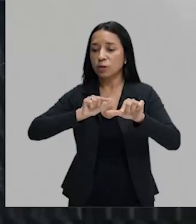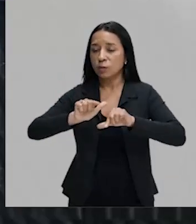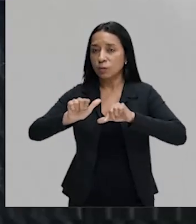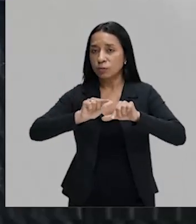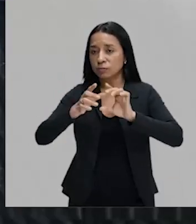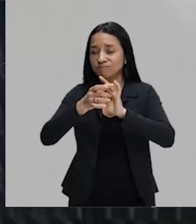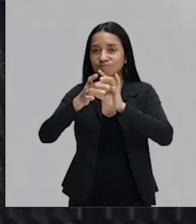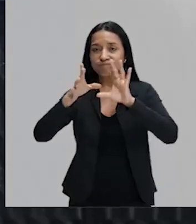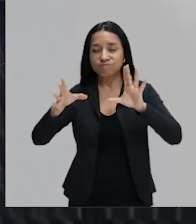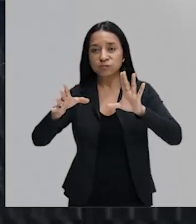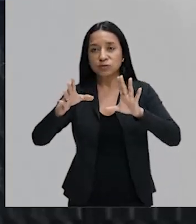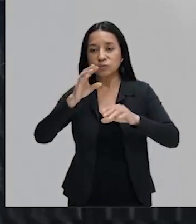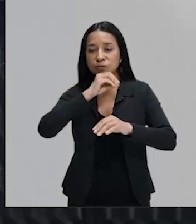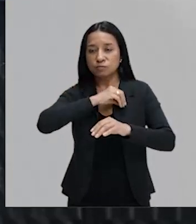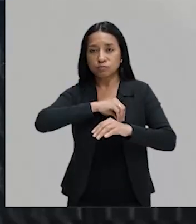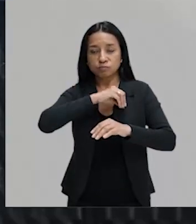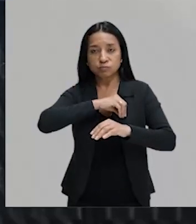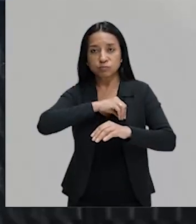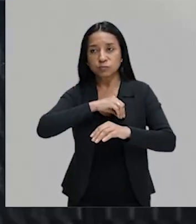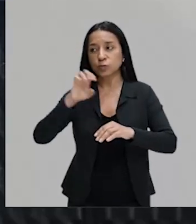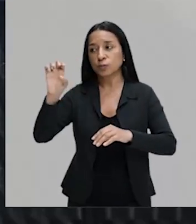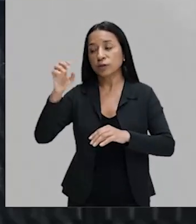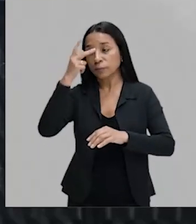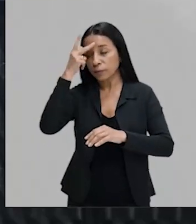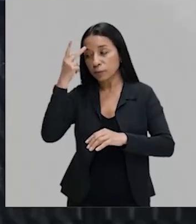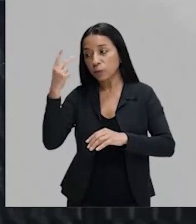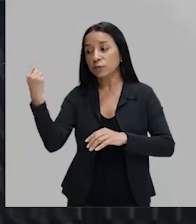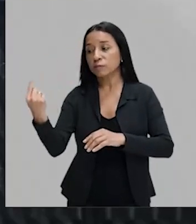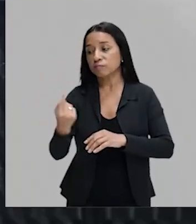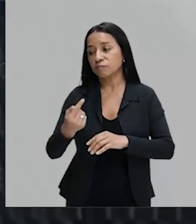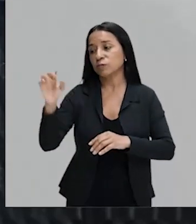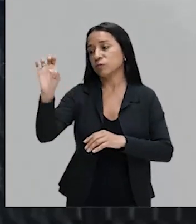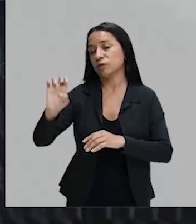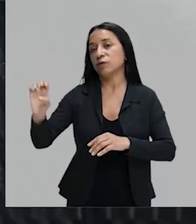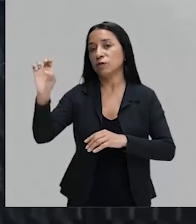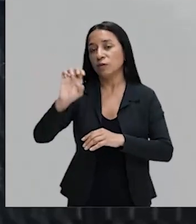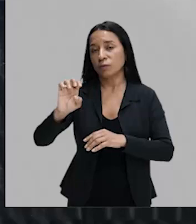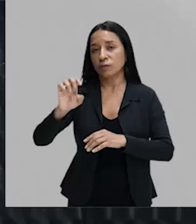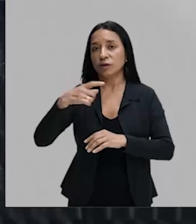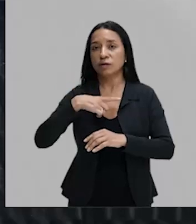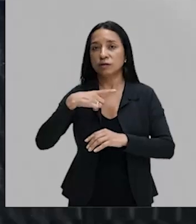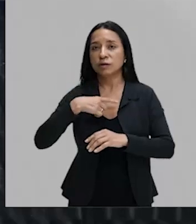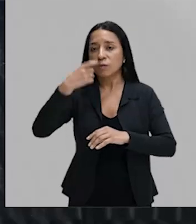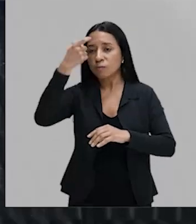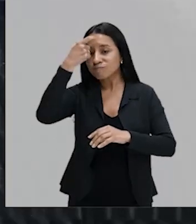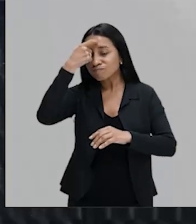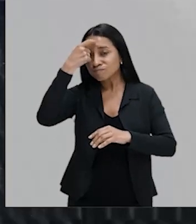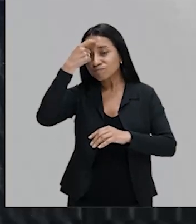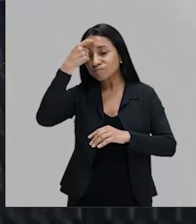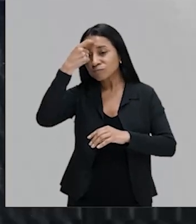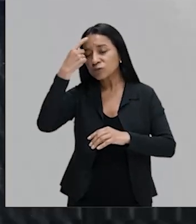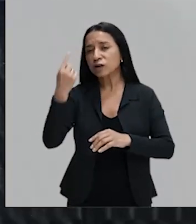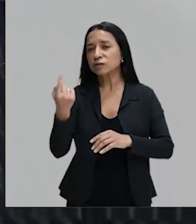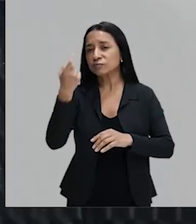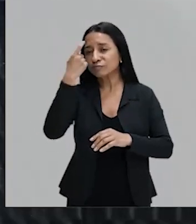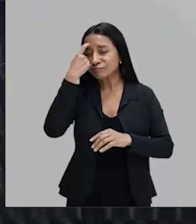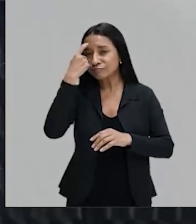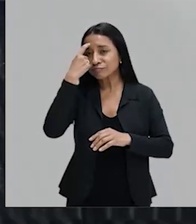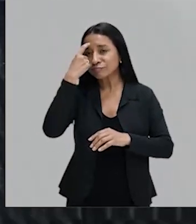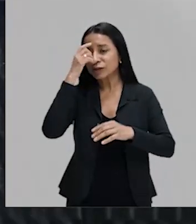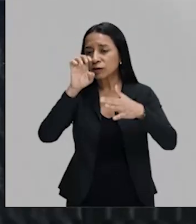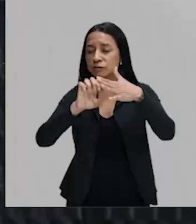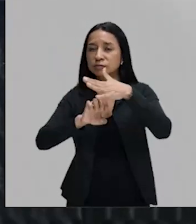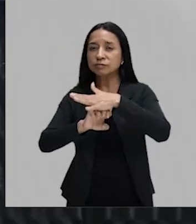dos europeus. O que prova que eles tinham uma mentalidade empresarial. Eles têm uma